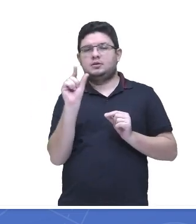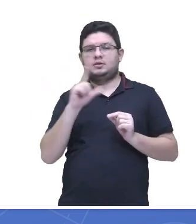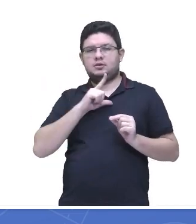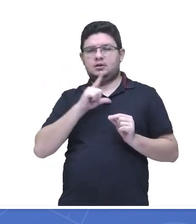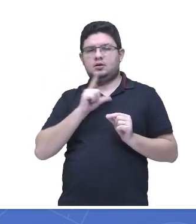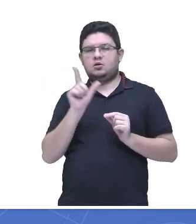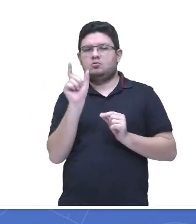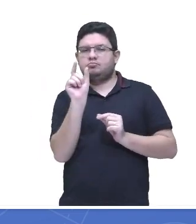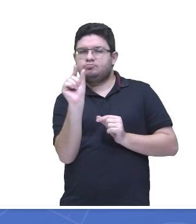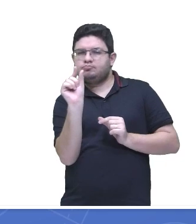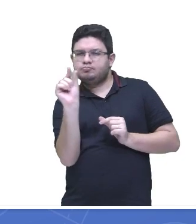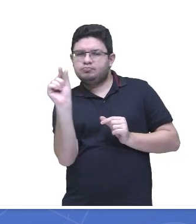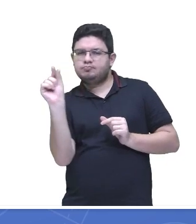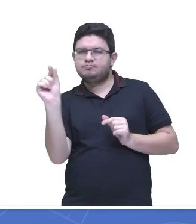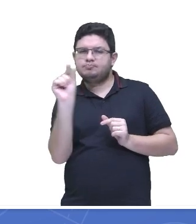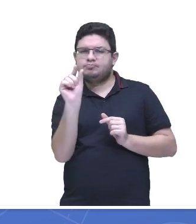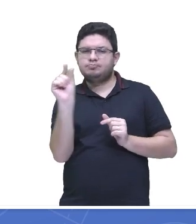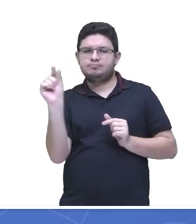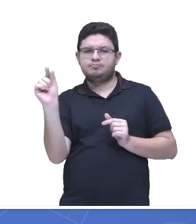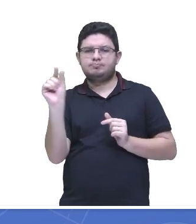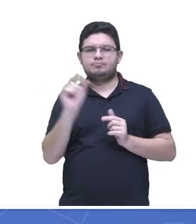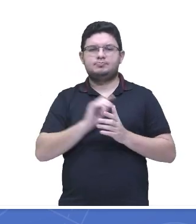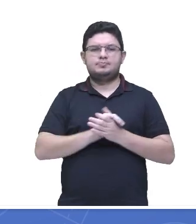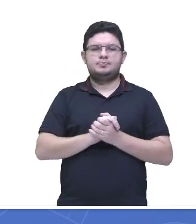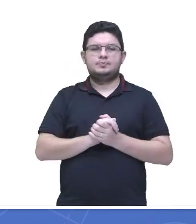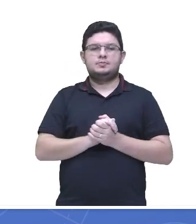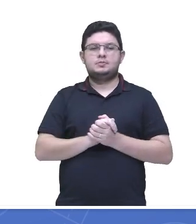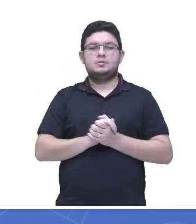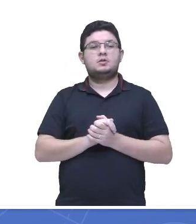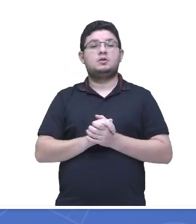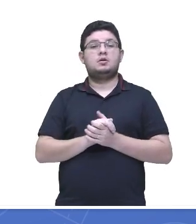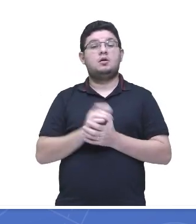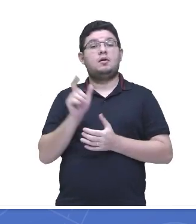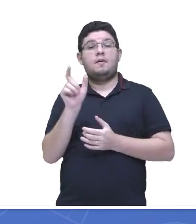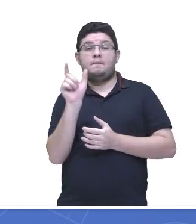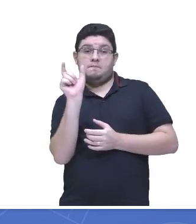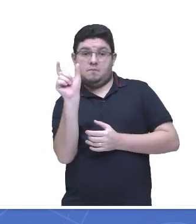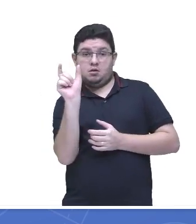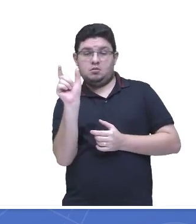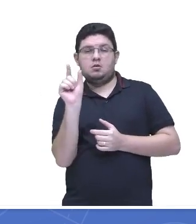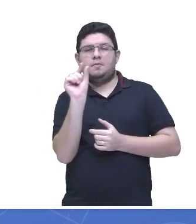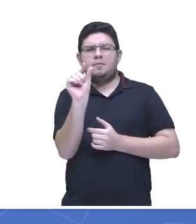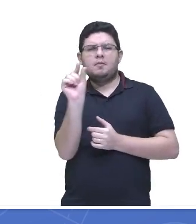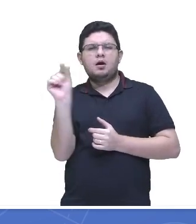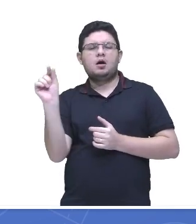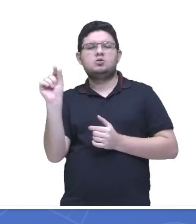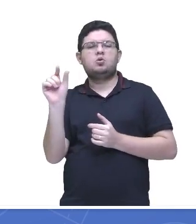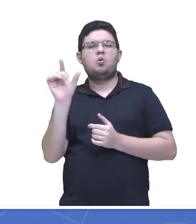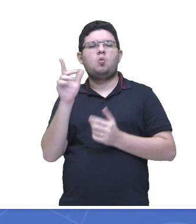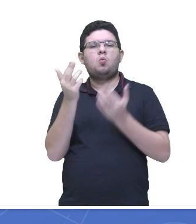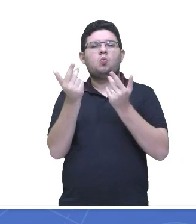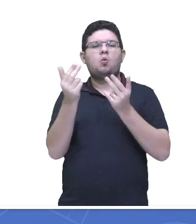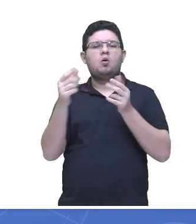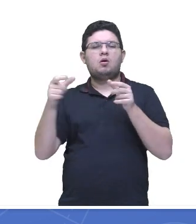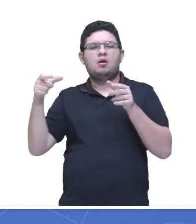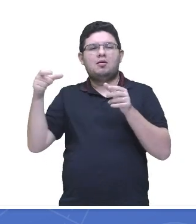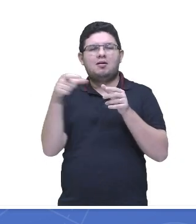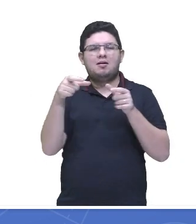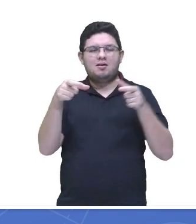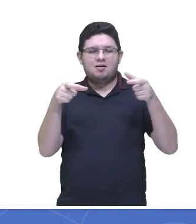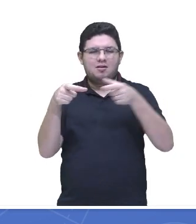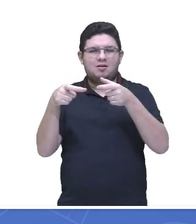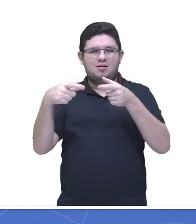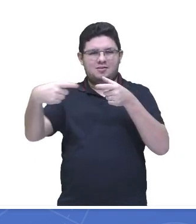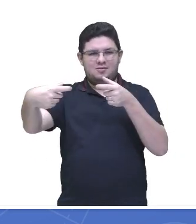tá? Então, as partes de uma palavra são como partes de um quebra-cabeça, é isso mesmo. Por